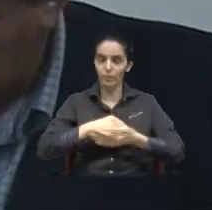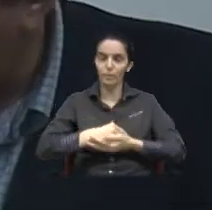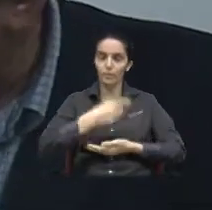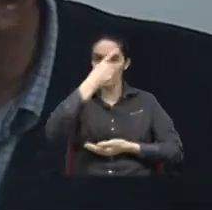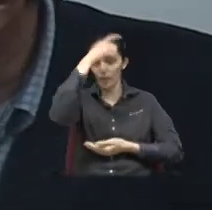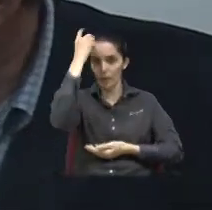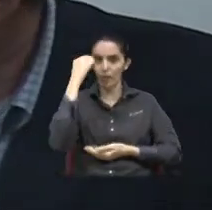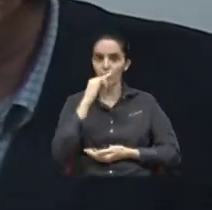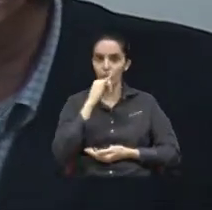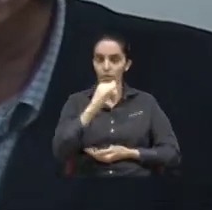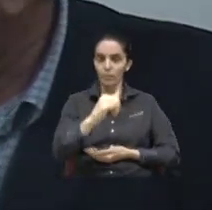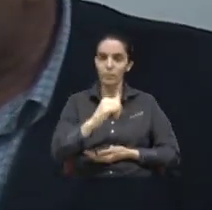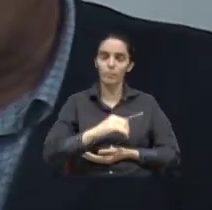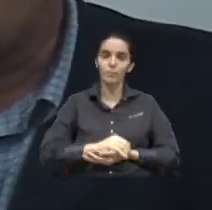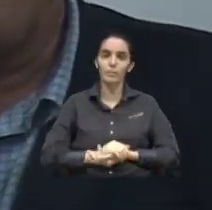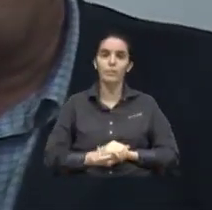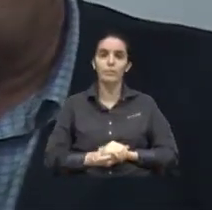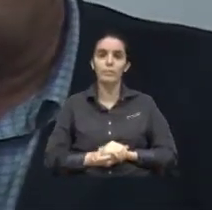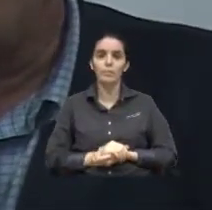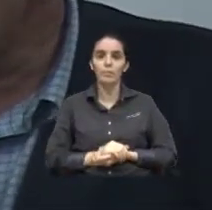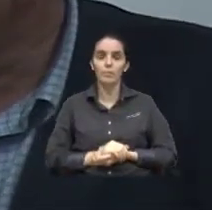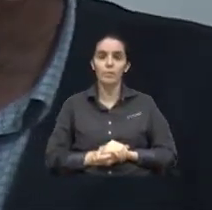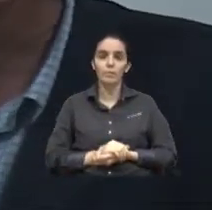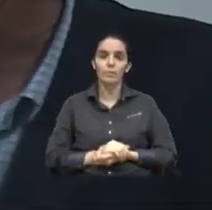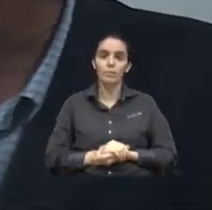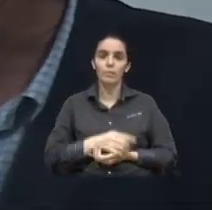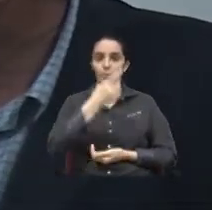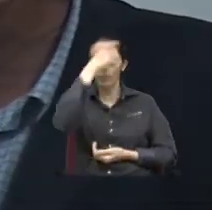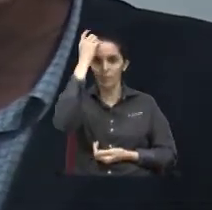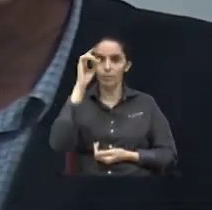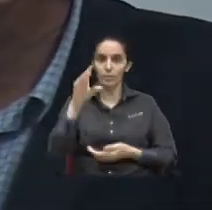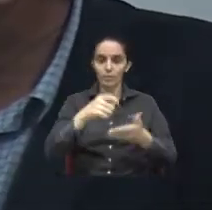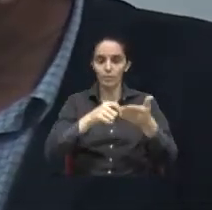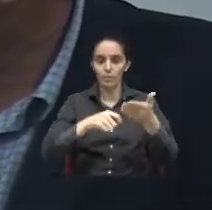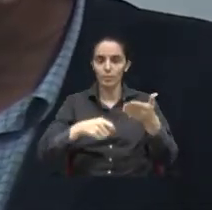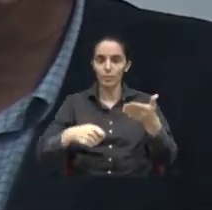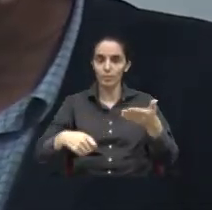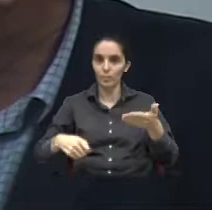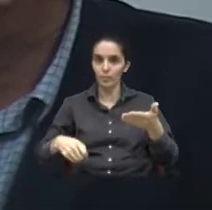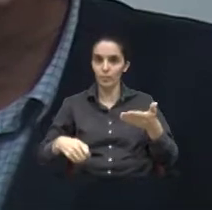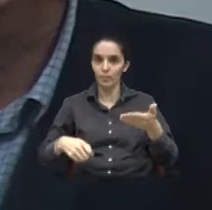dos enfermeiros, uma vez eu escrevi uma matéria sobre